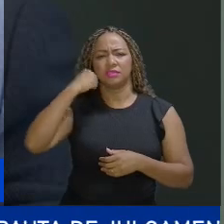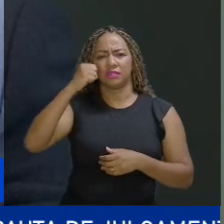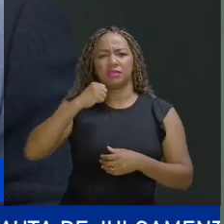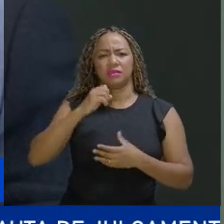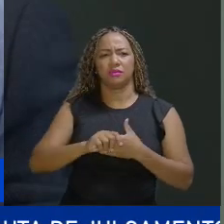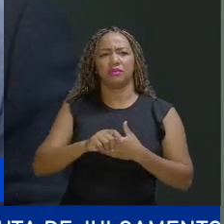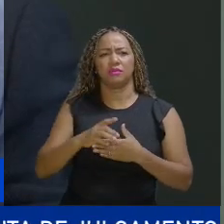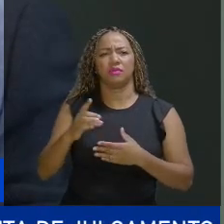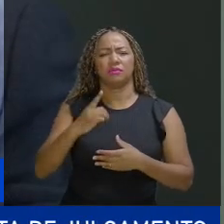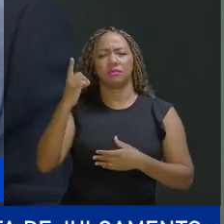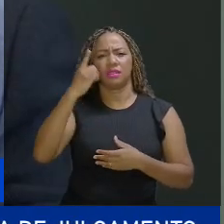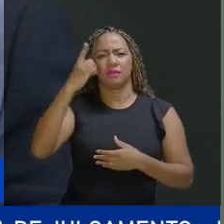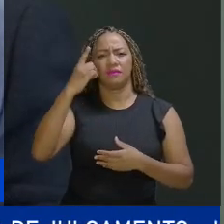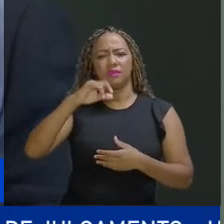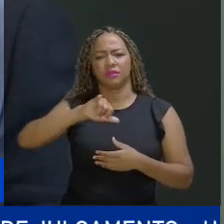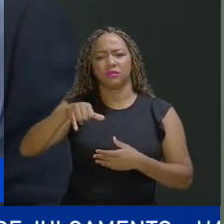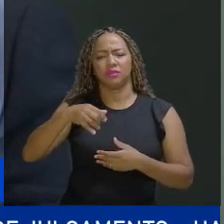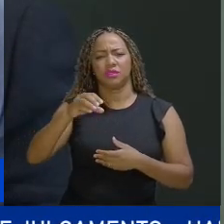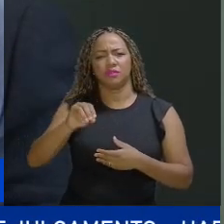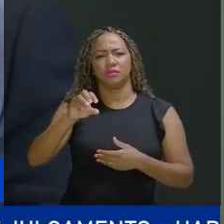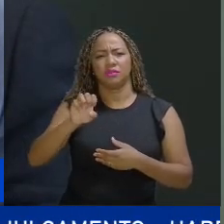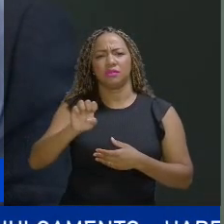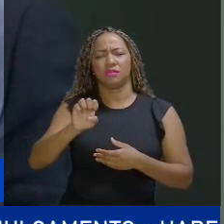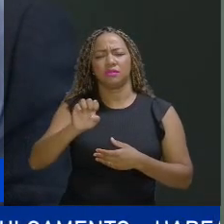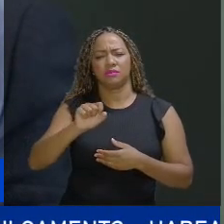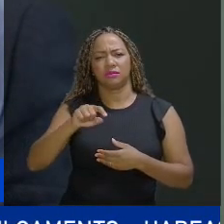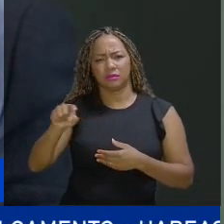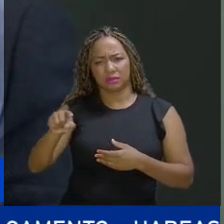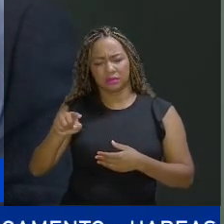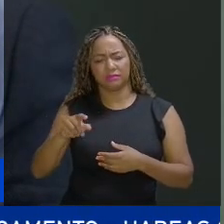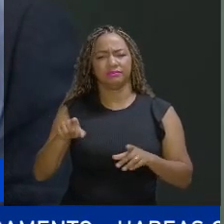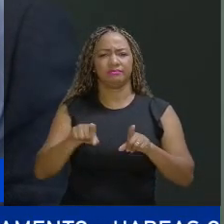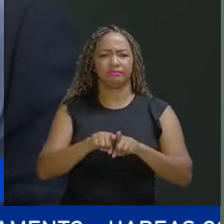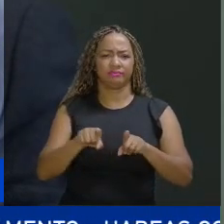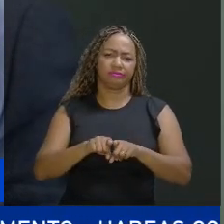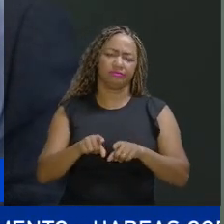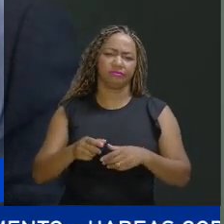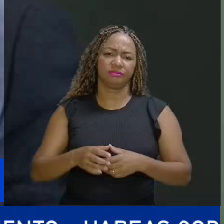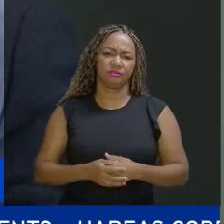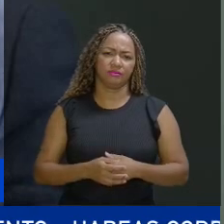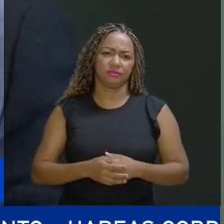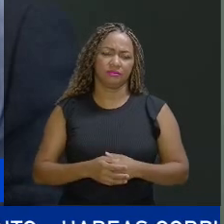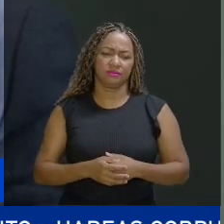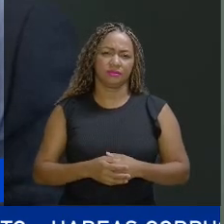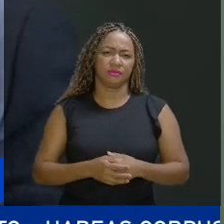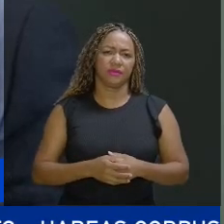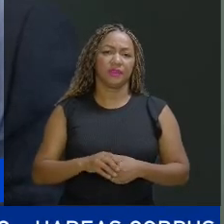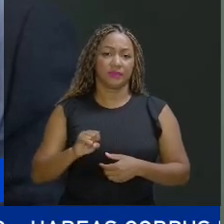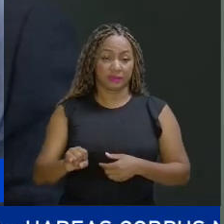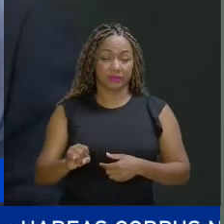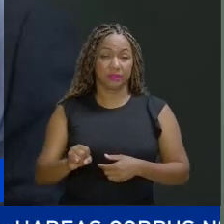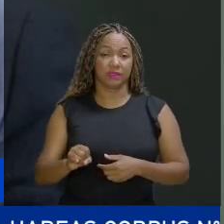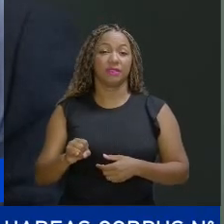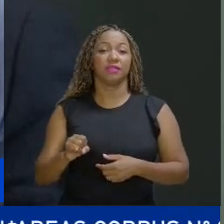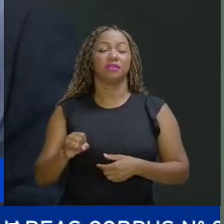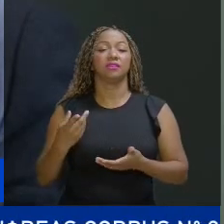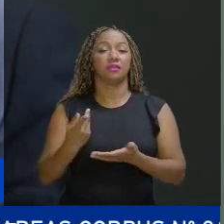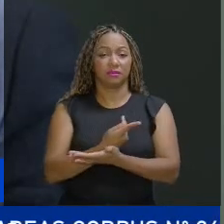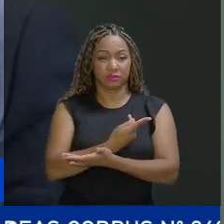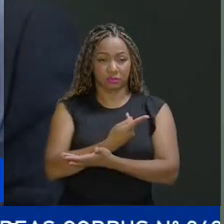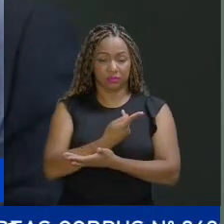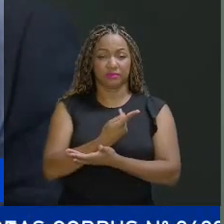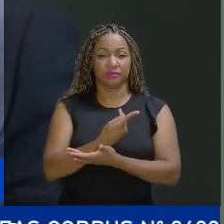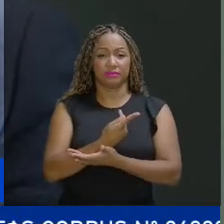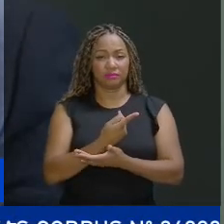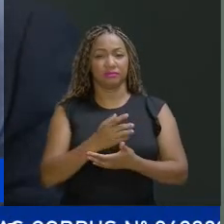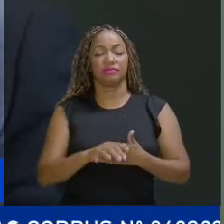José, também Alcolumbre. E aí a indagação é se essa situação de